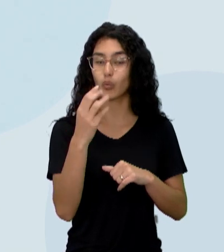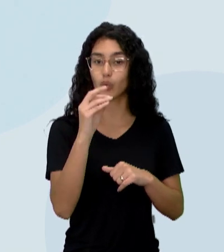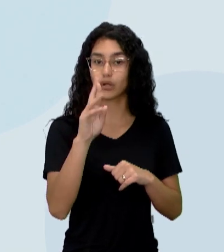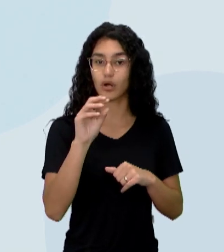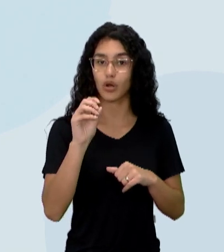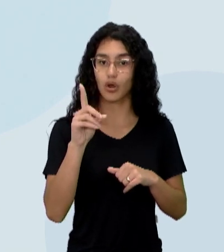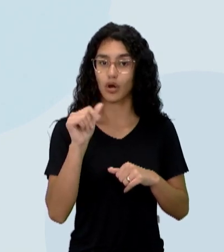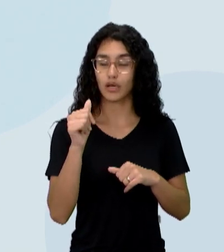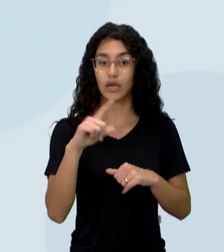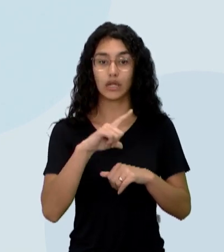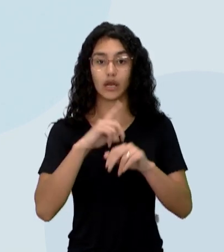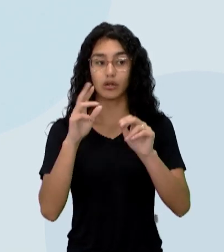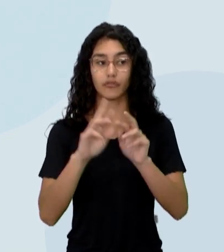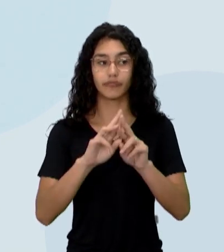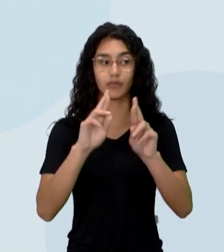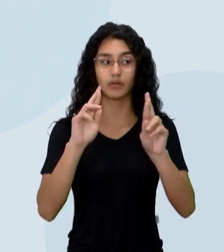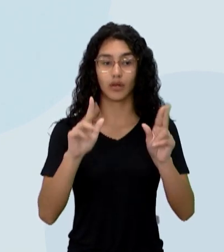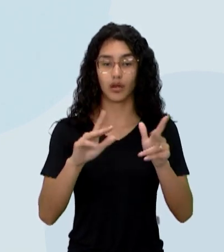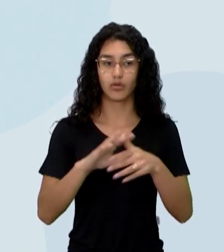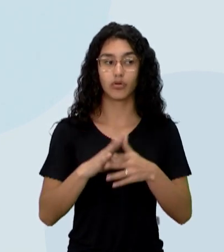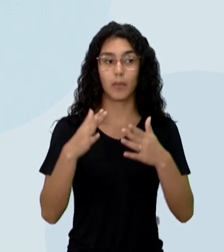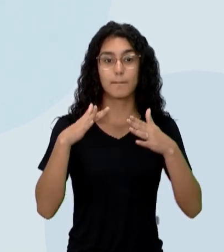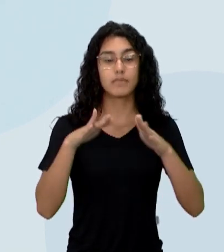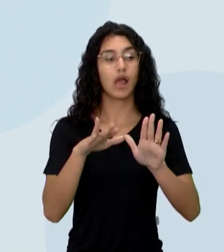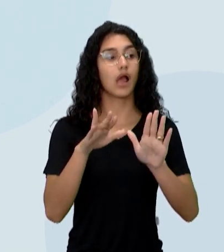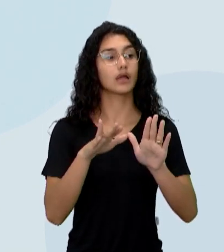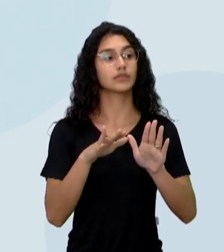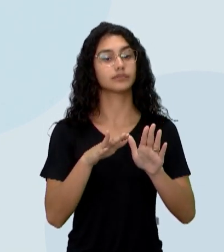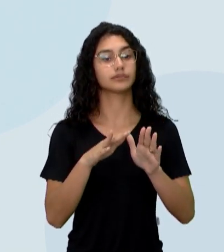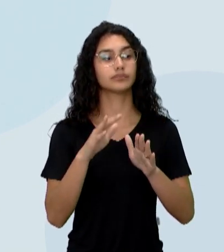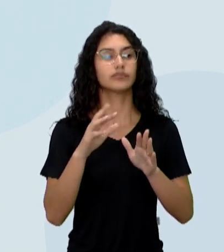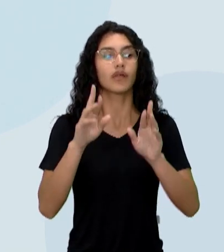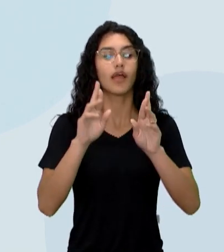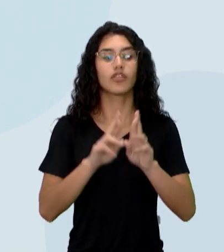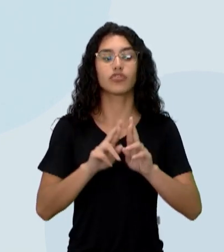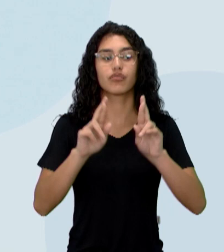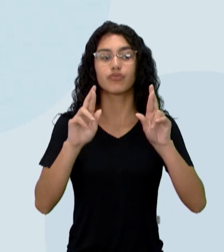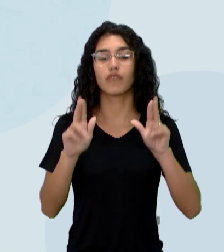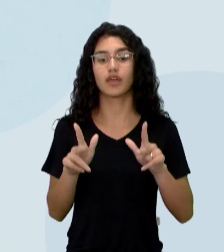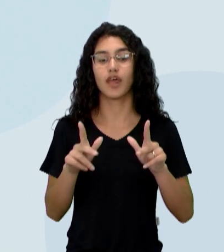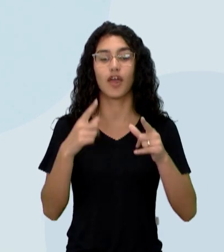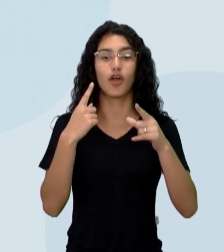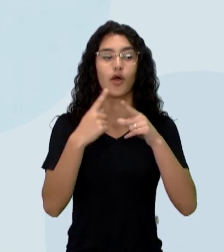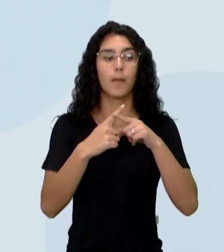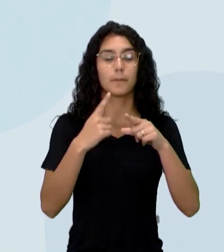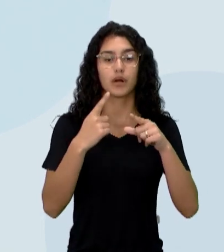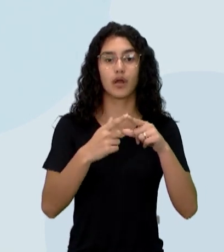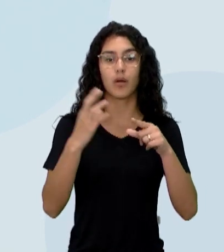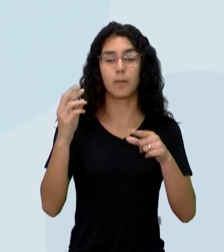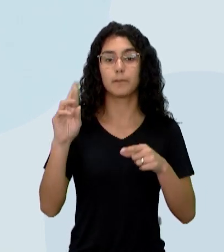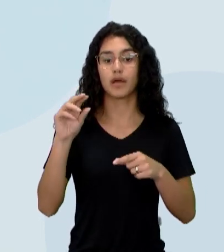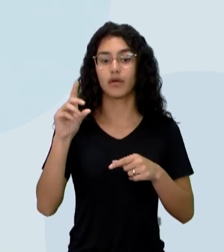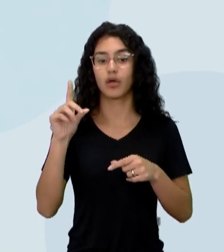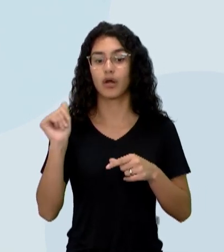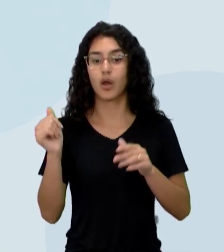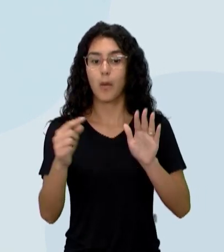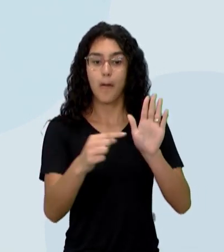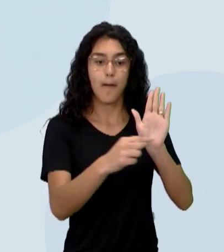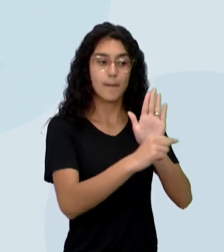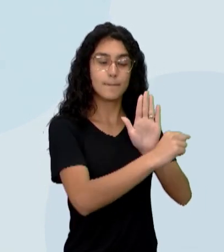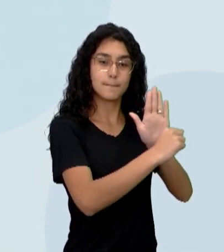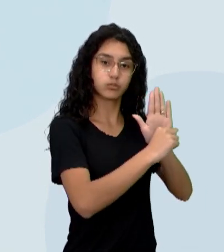ó. Essa corda aqui, ó. Só que essa corda é uma corda diferentona, né? Porque é uma corda que vai passar